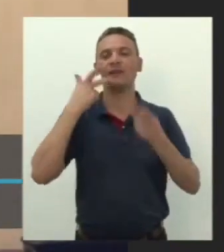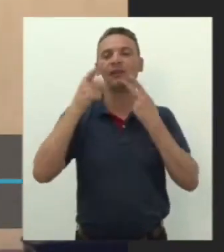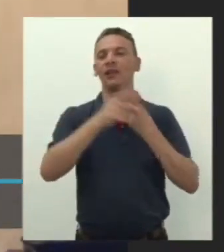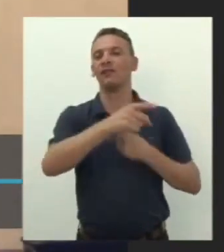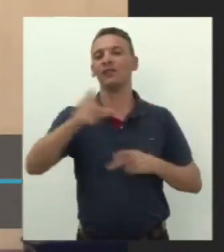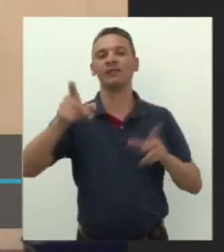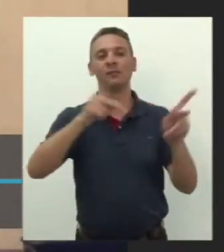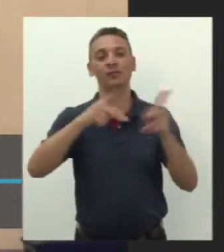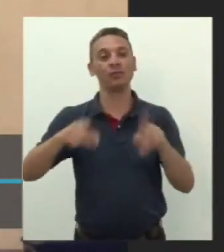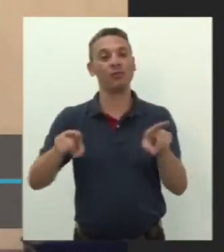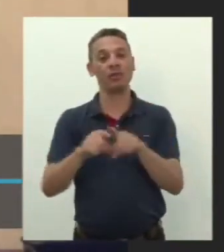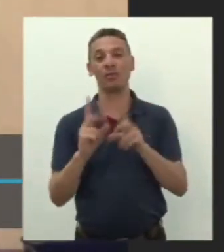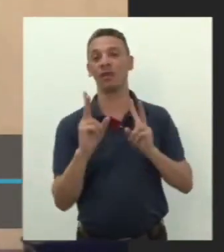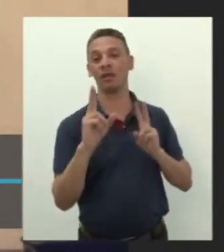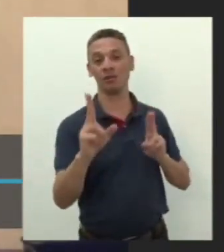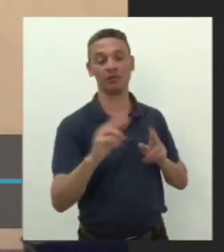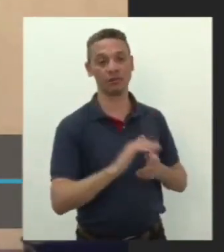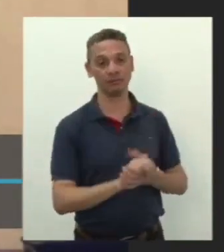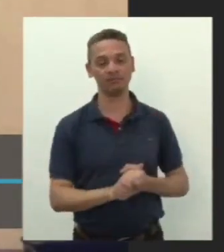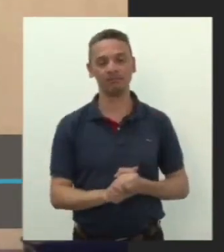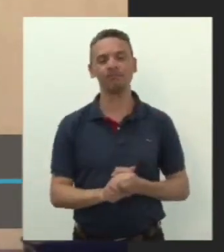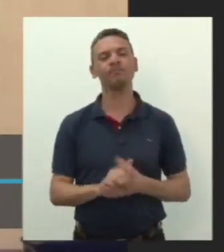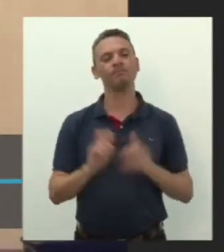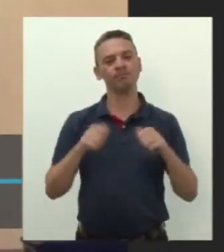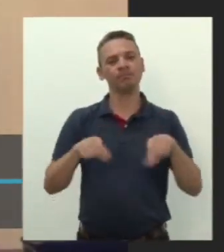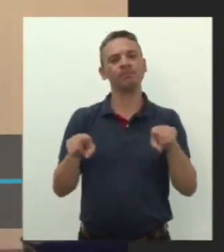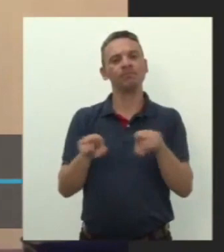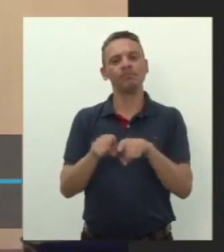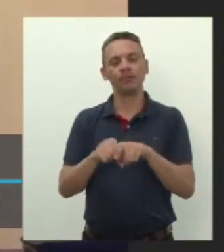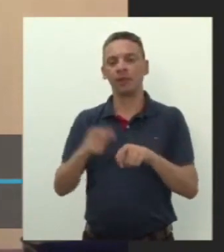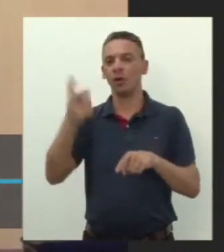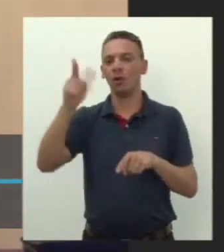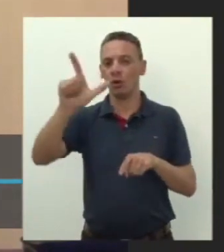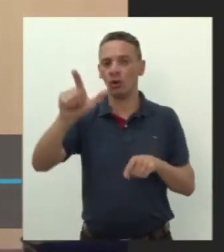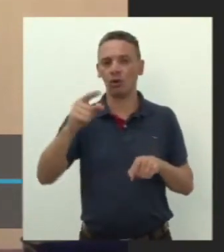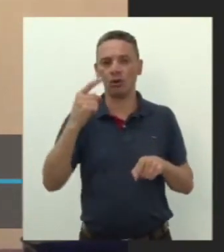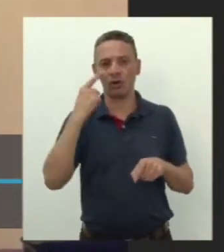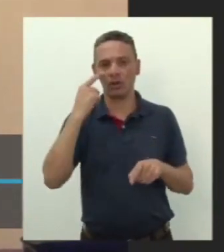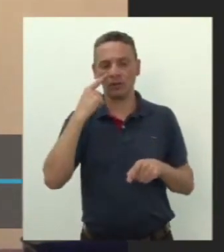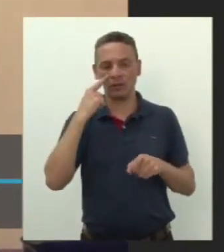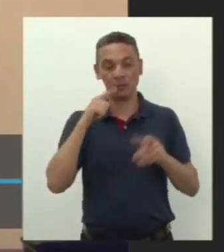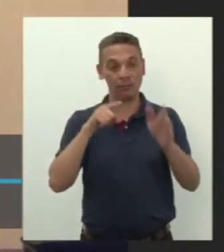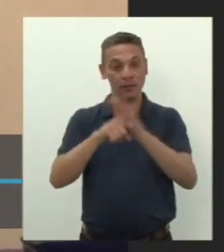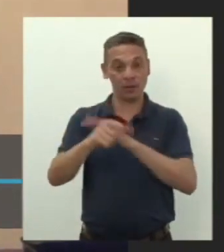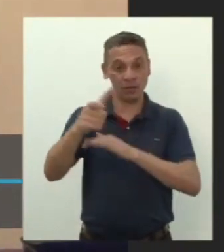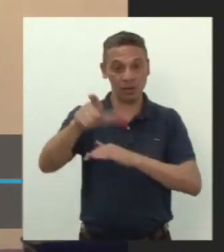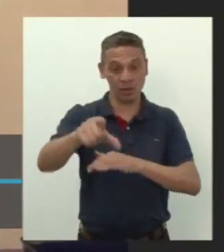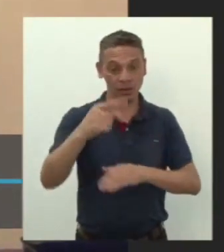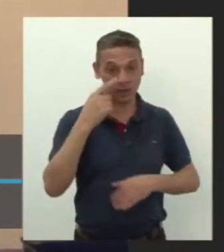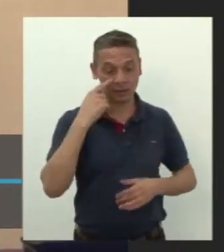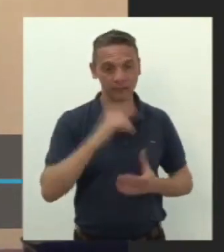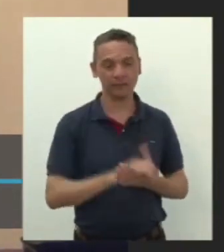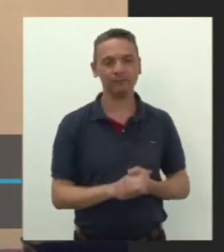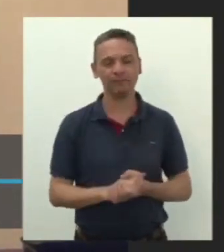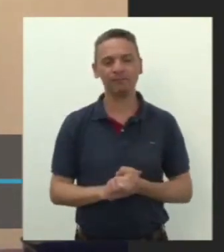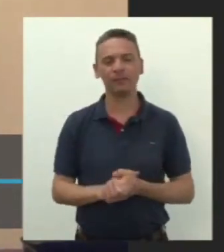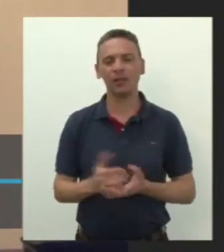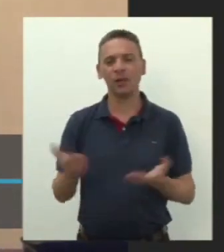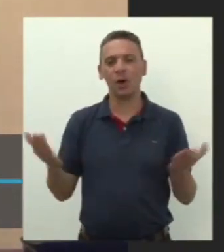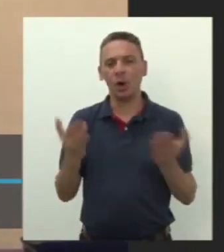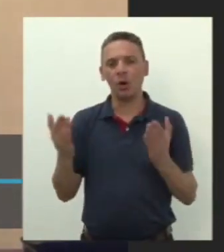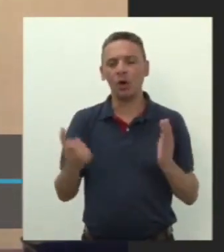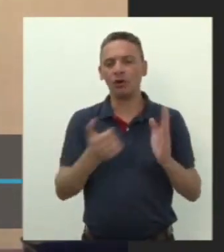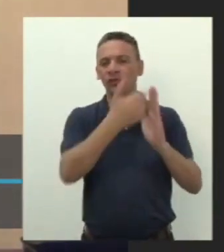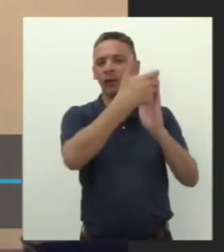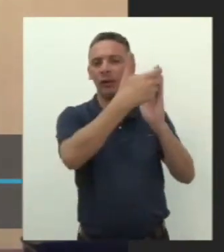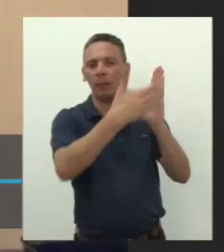professores, na rede também. Então, a gente pode também, então, ir agora para a próxima pergunta, né? Com tudo que a gente viu hoje,